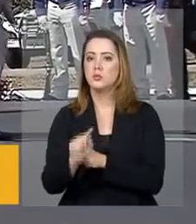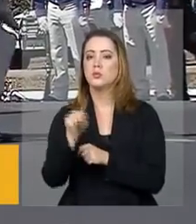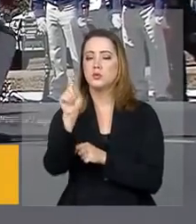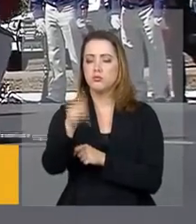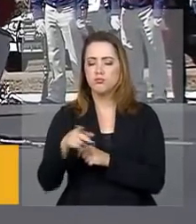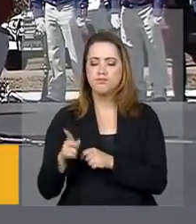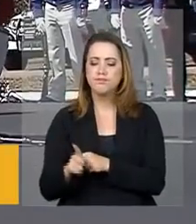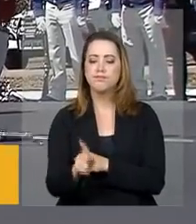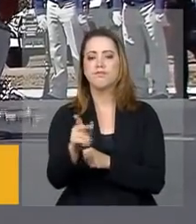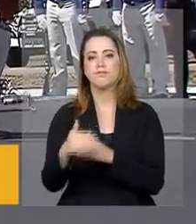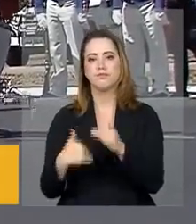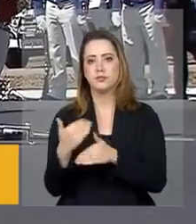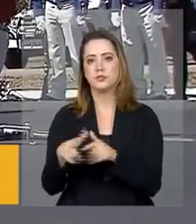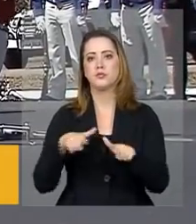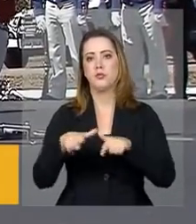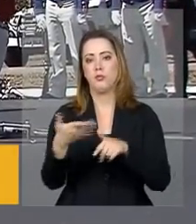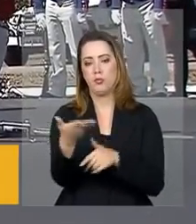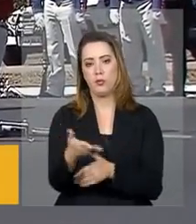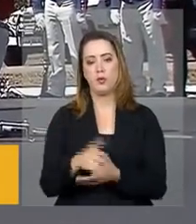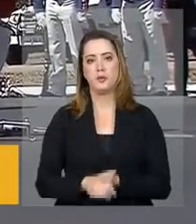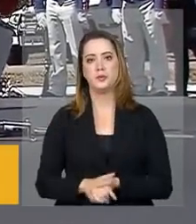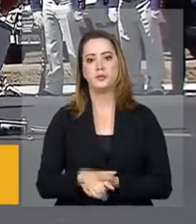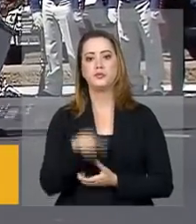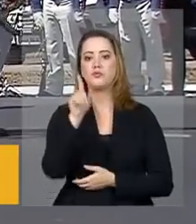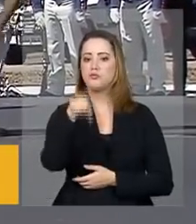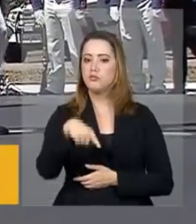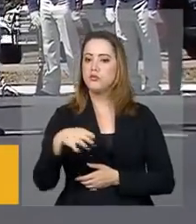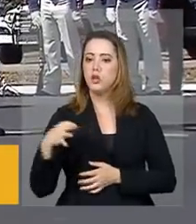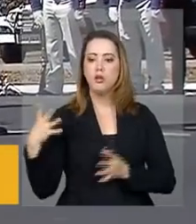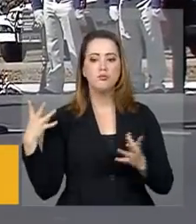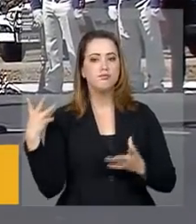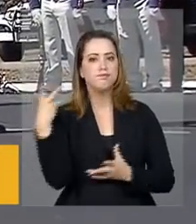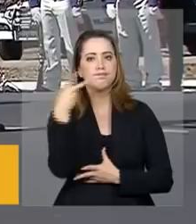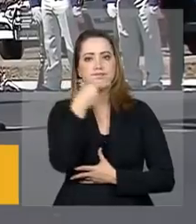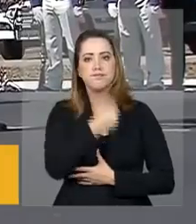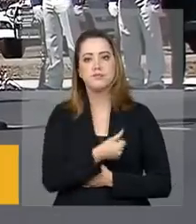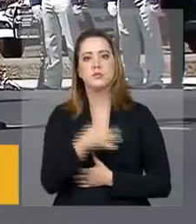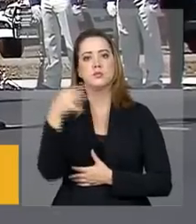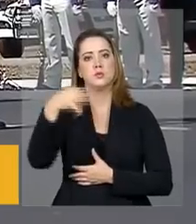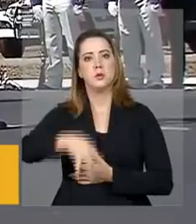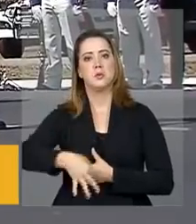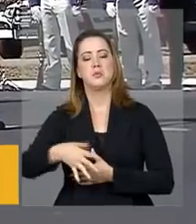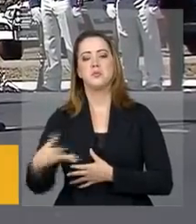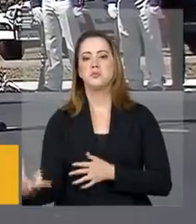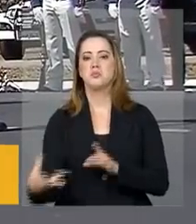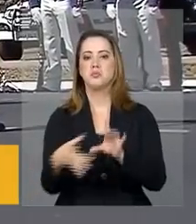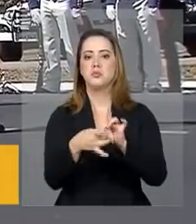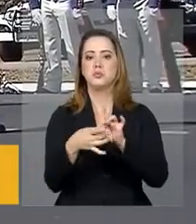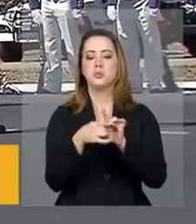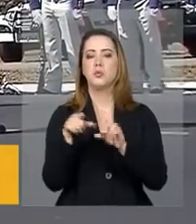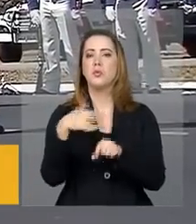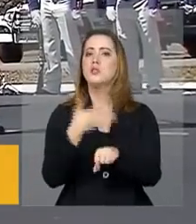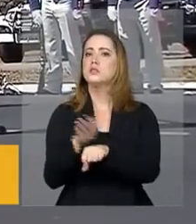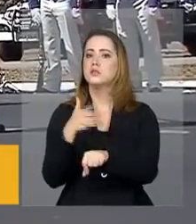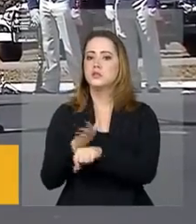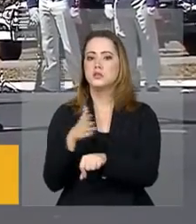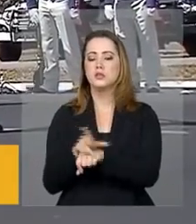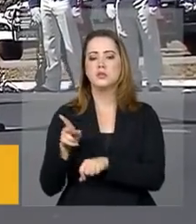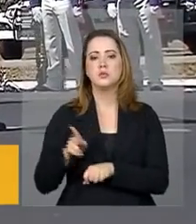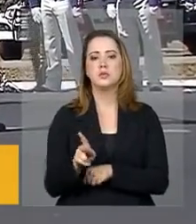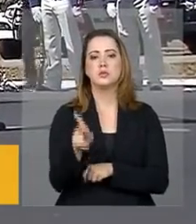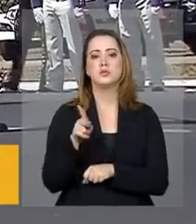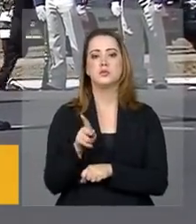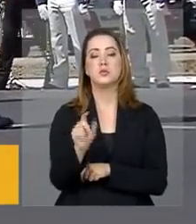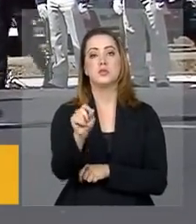afinco. E é um sincronismo perfeito, né? É um treinamento constante. Esse fuzil é um